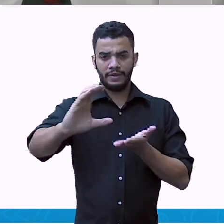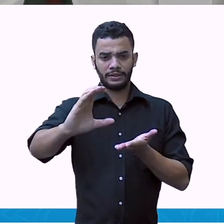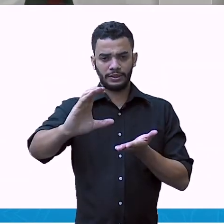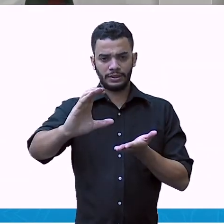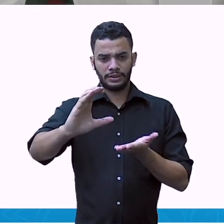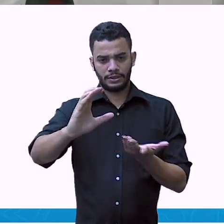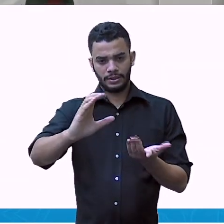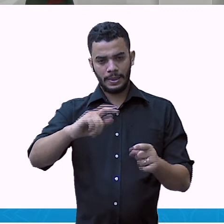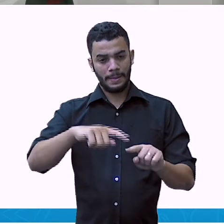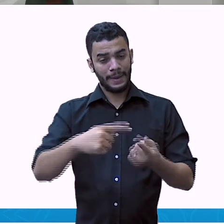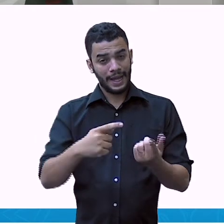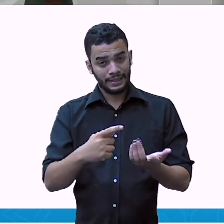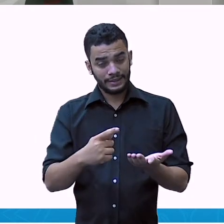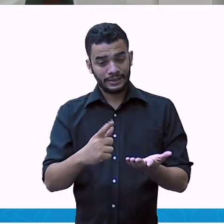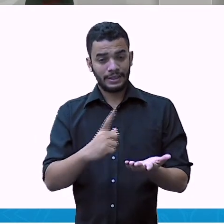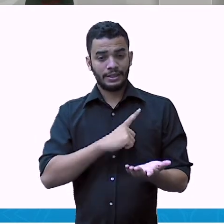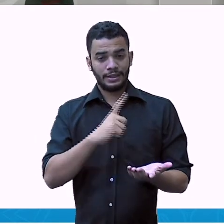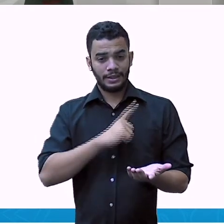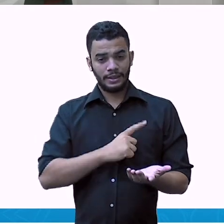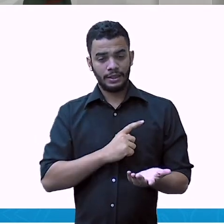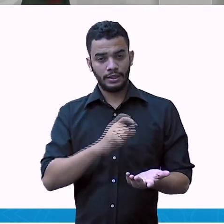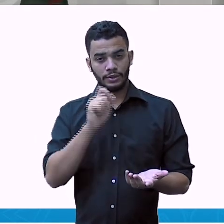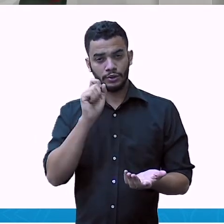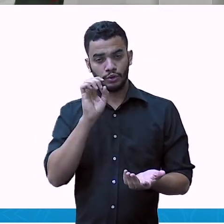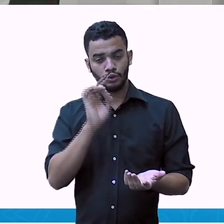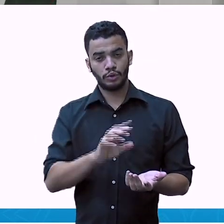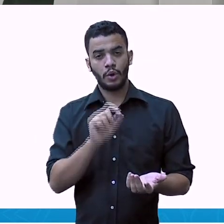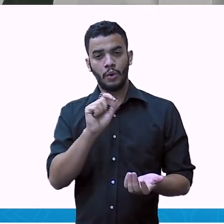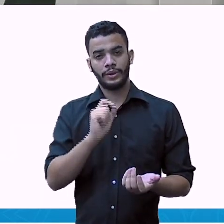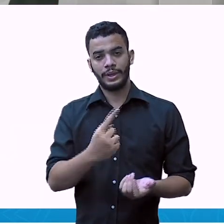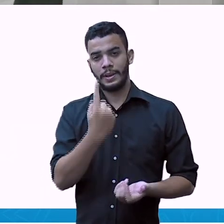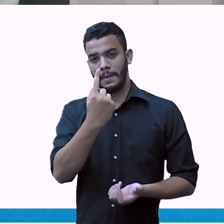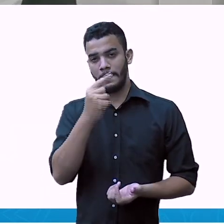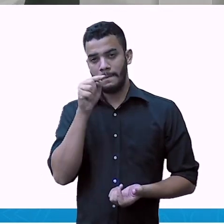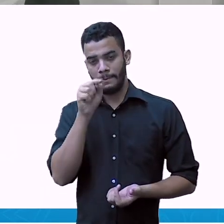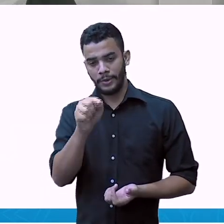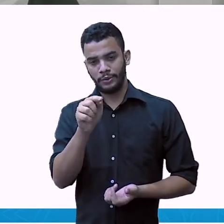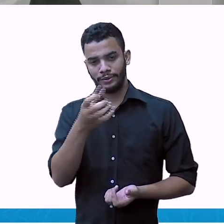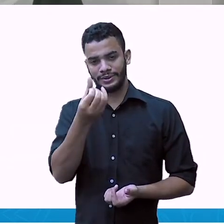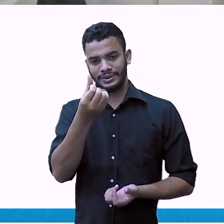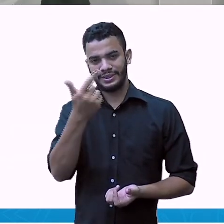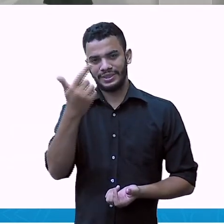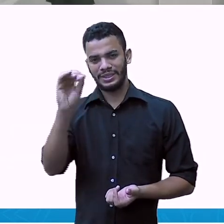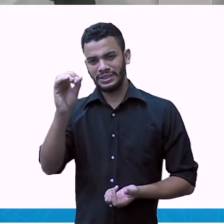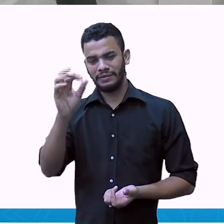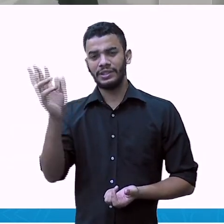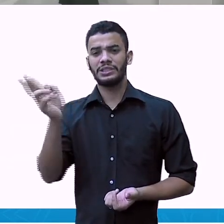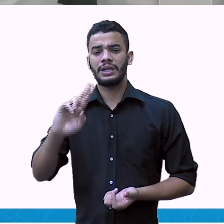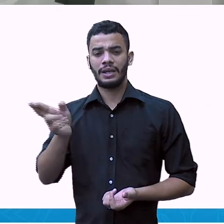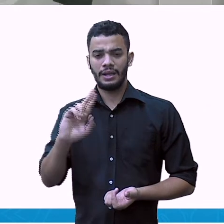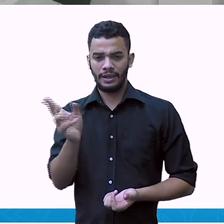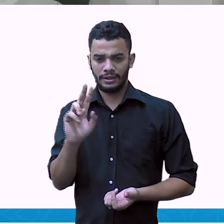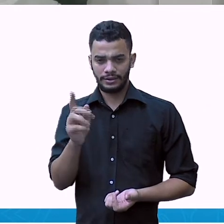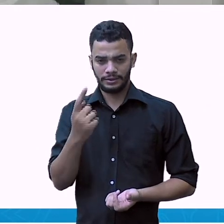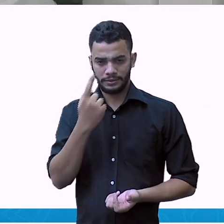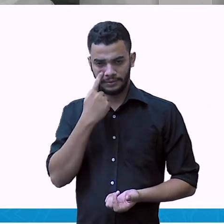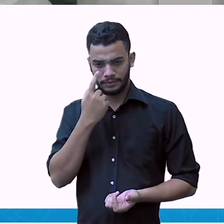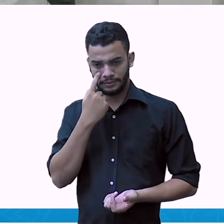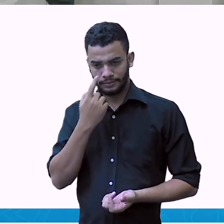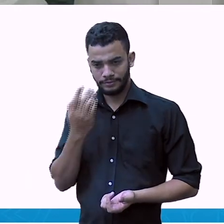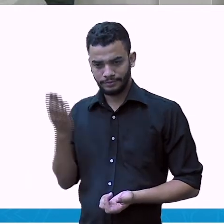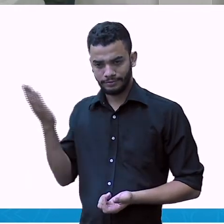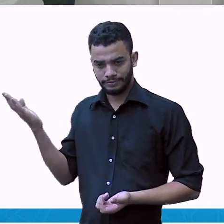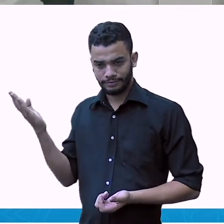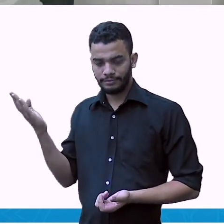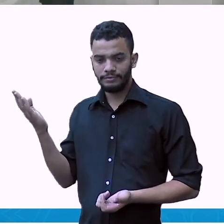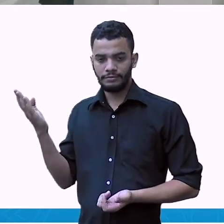Quanto falta para o pai de Victor comprar a televisão à vista? Então, já deixei ele grifado para vocês. O valor que ele